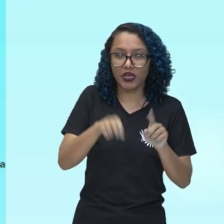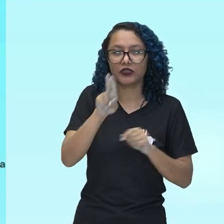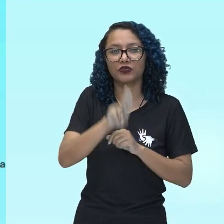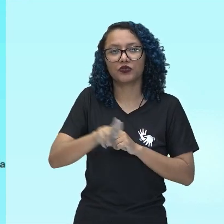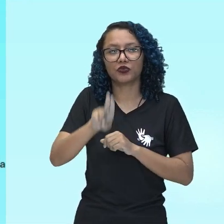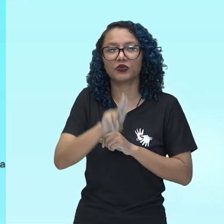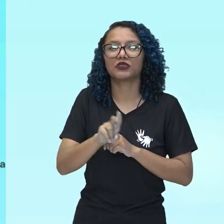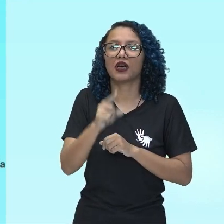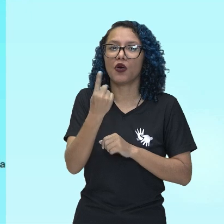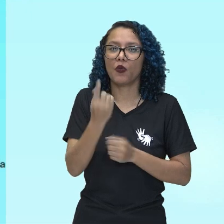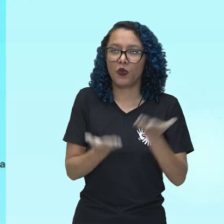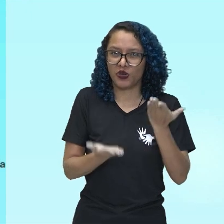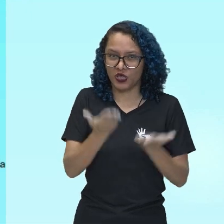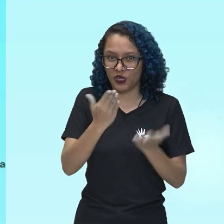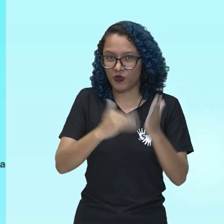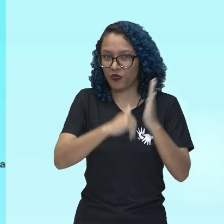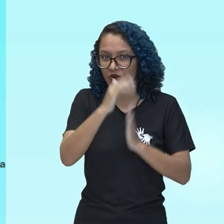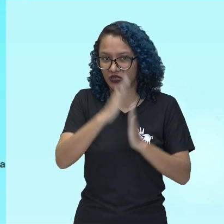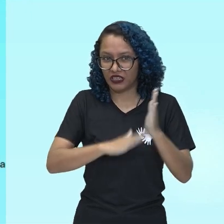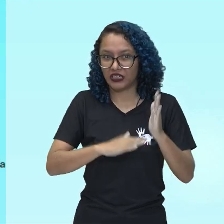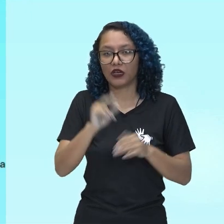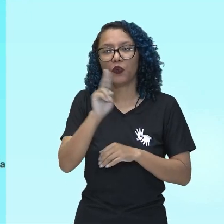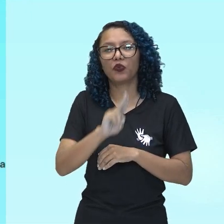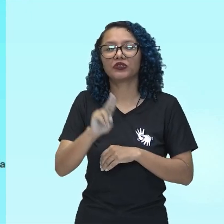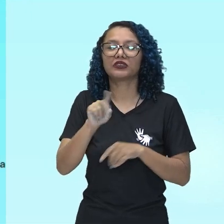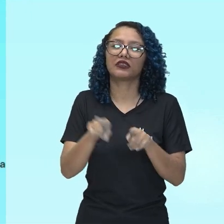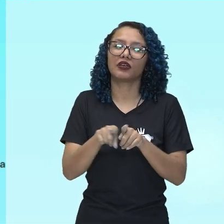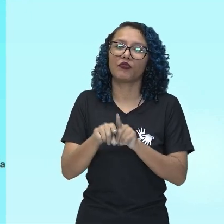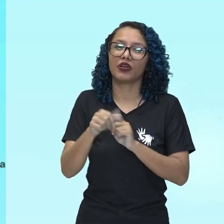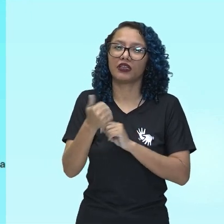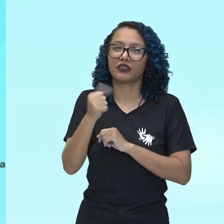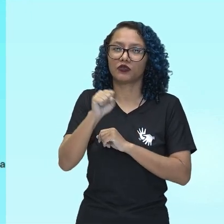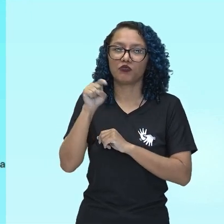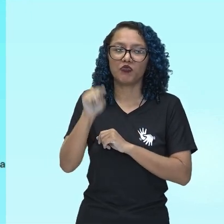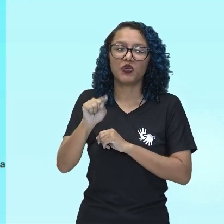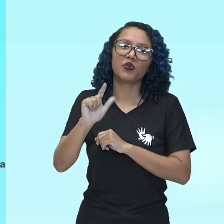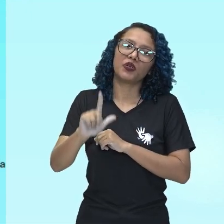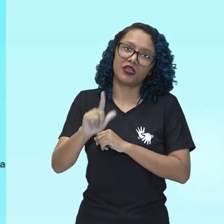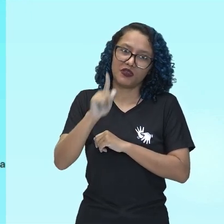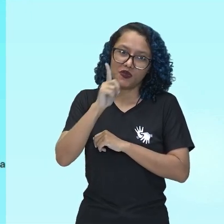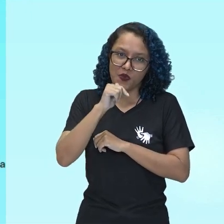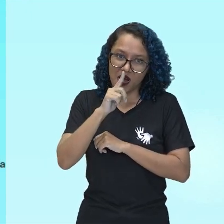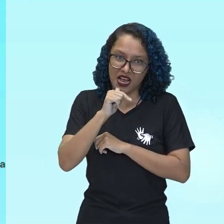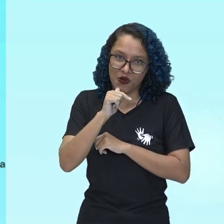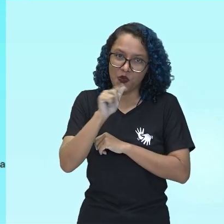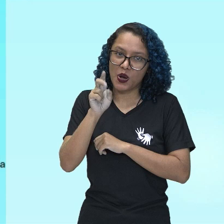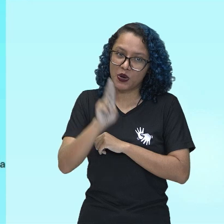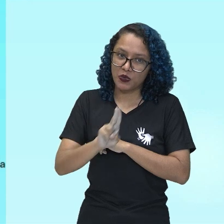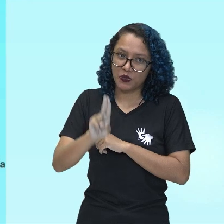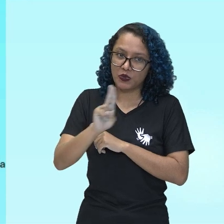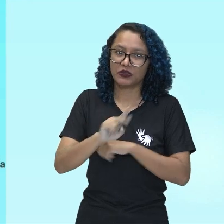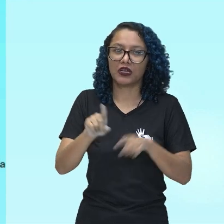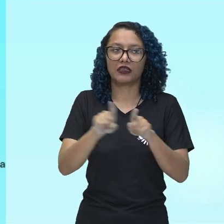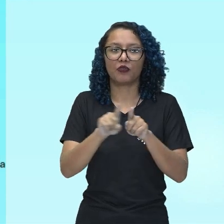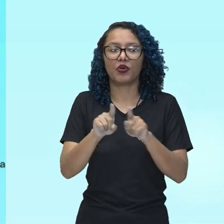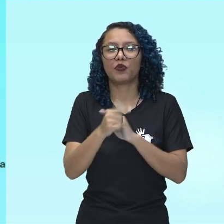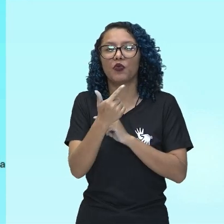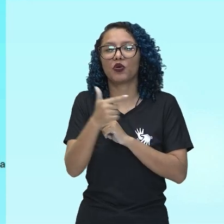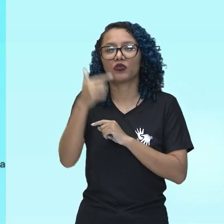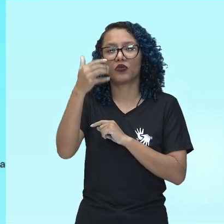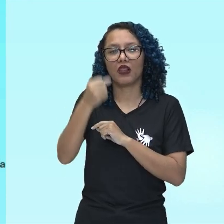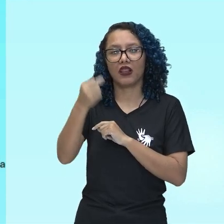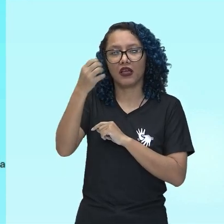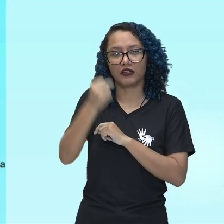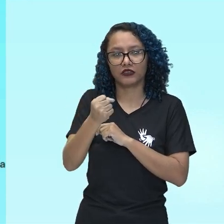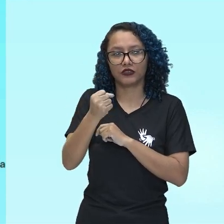são 18 mil litros. Aí vai trazer outras informações, como um litro de leite. Ele botou